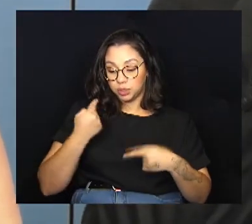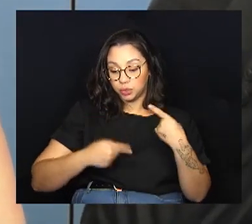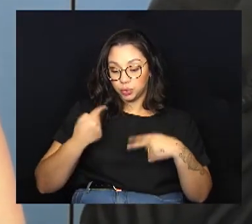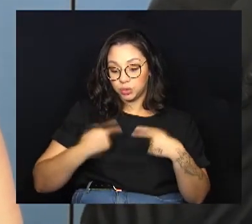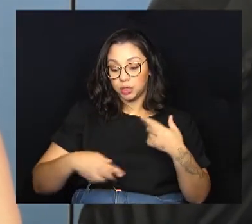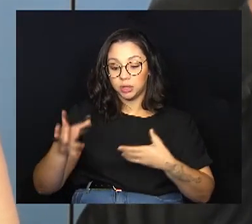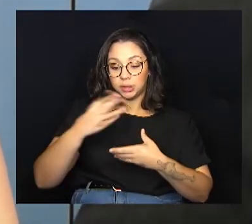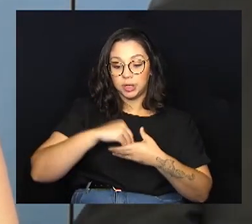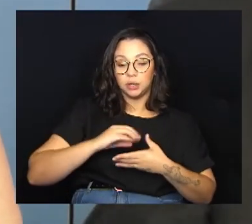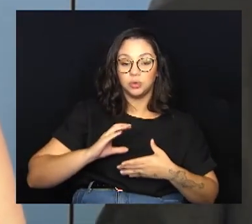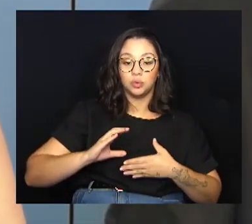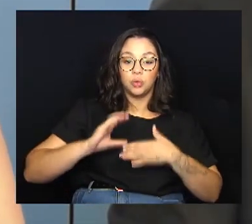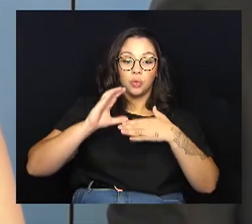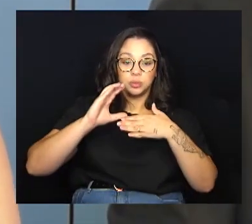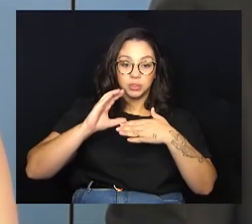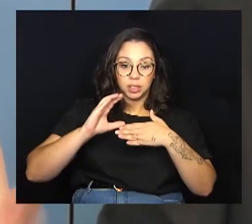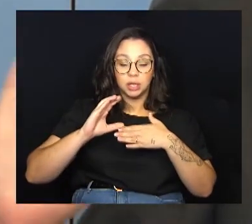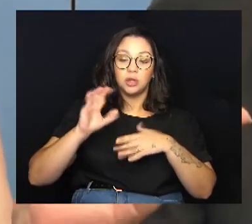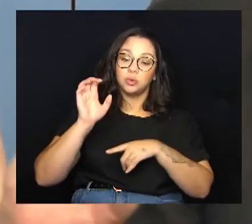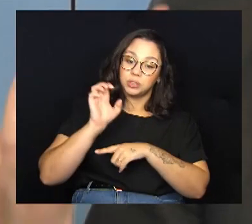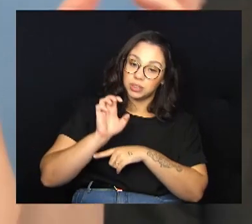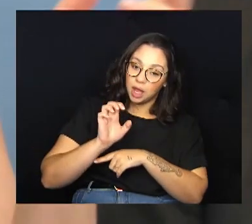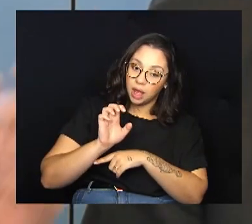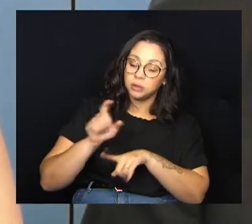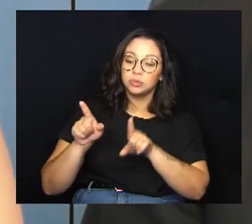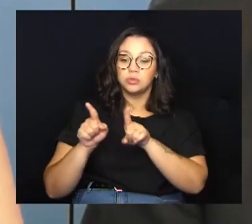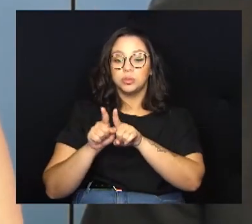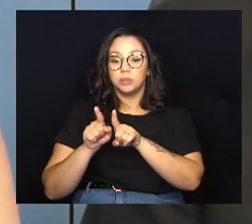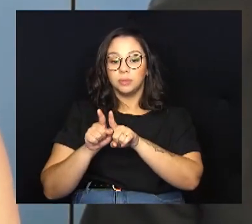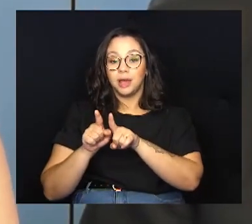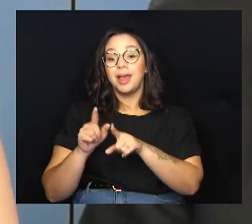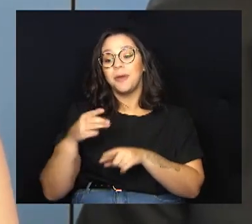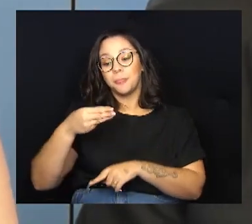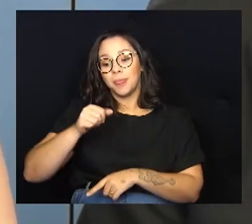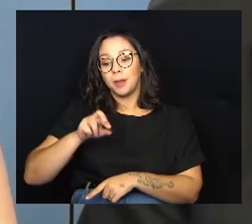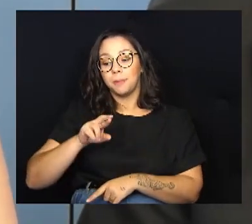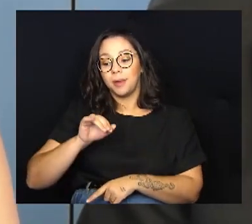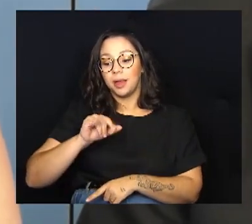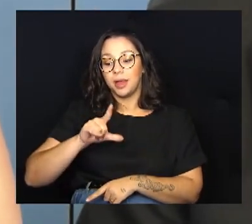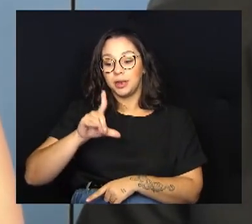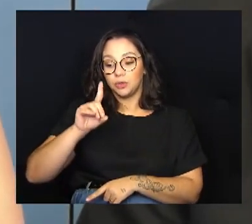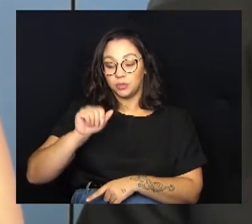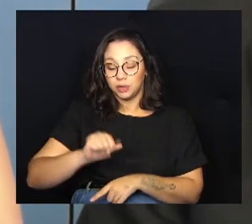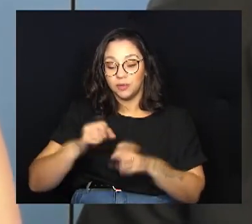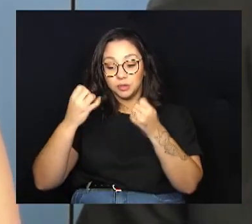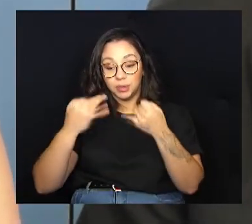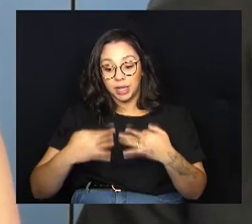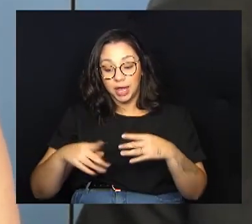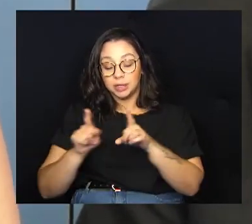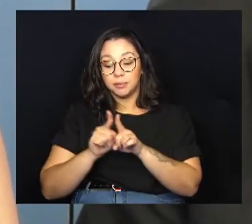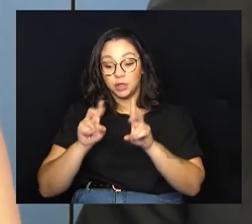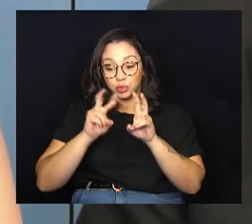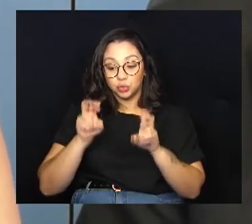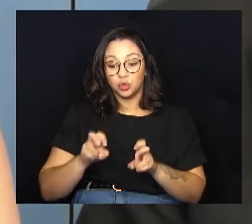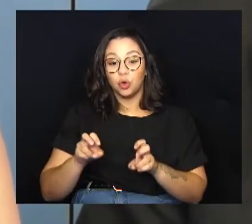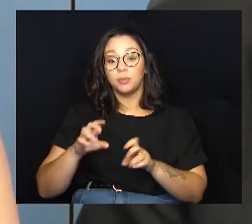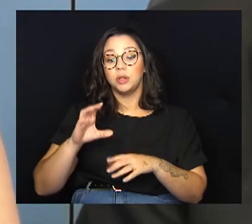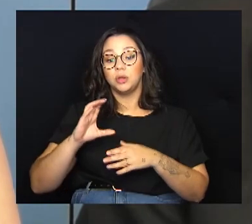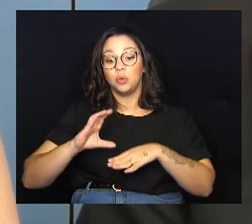e adolescentes com menos de 18 anos. Mas ele é o CAPS normal que faz esse recorte, não é o AD para criança?